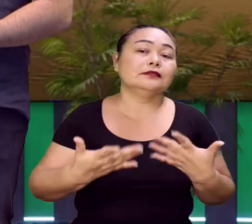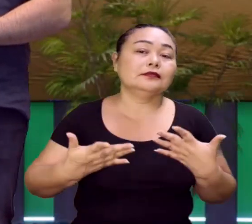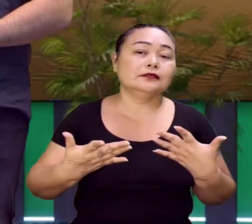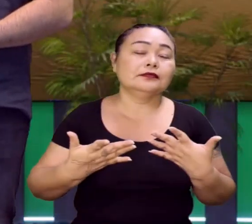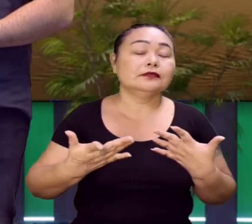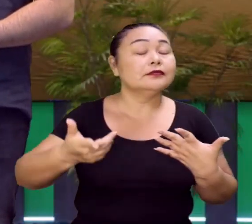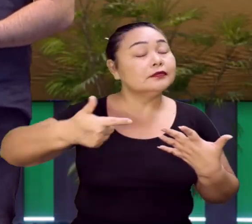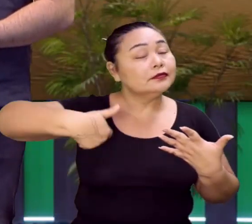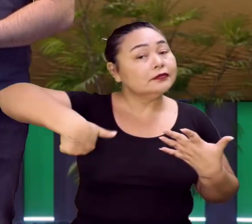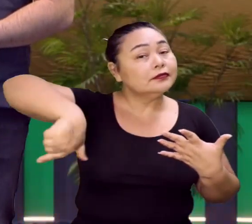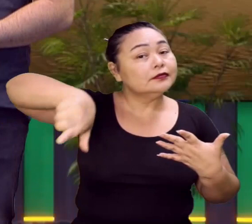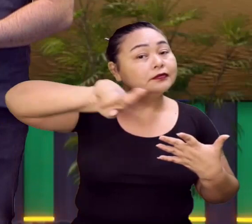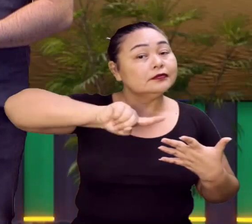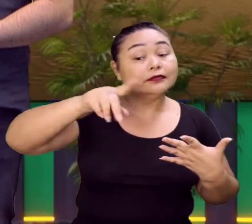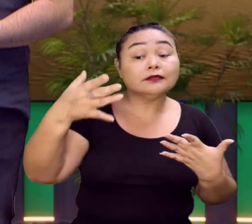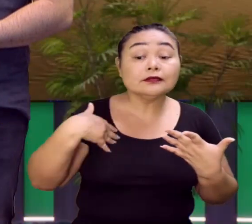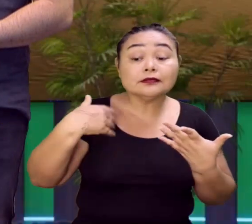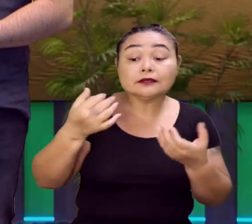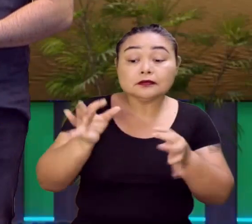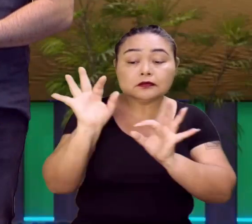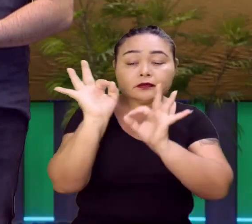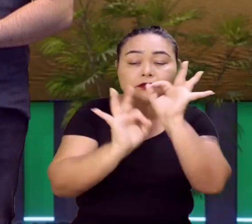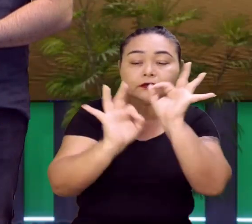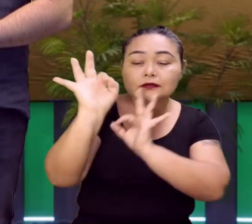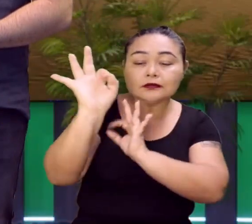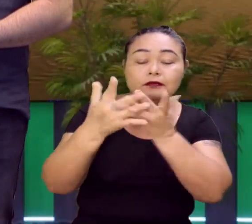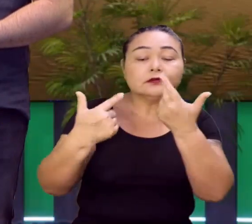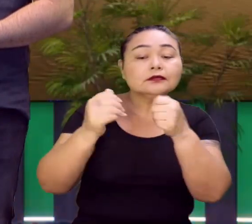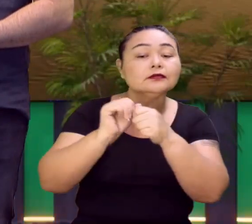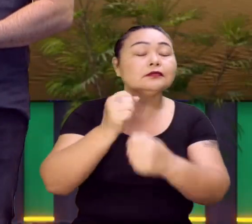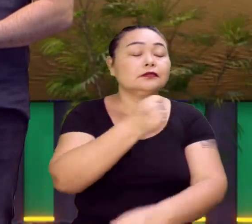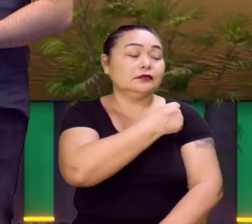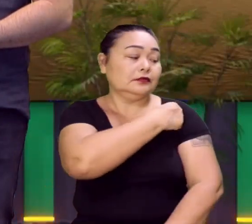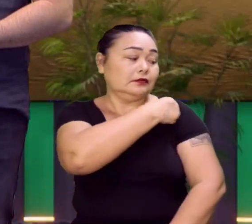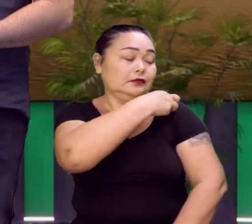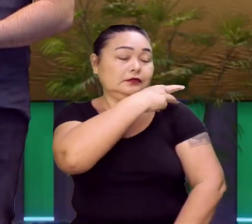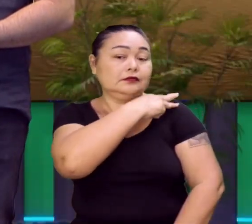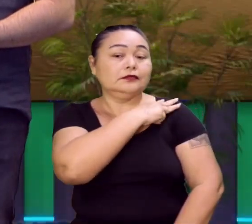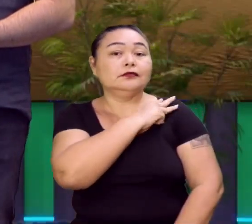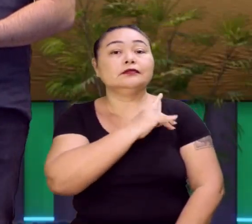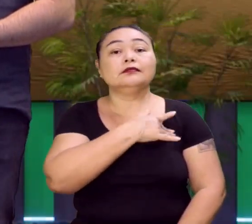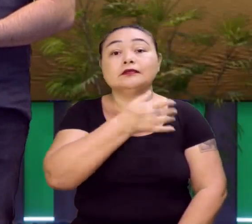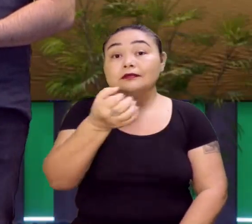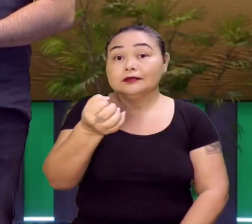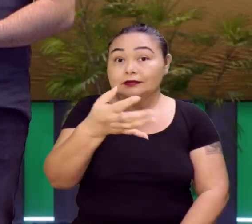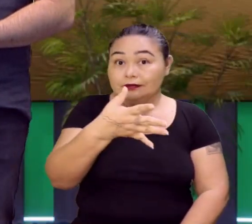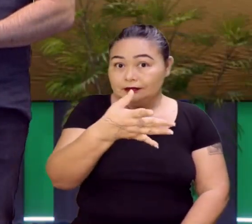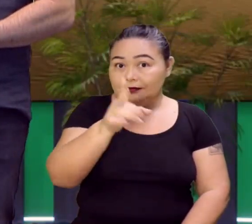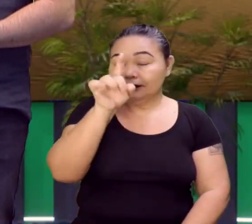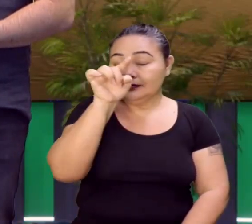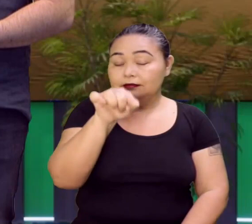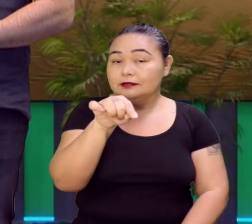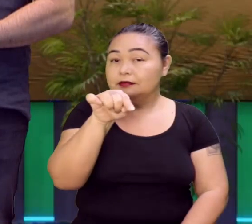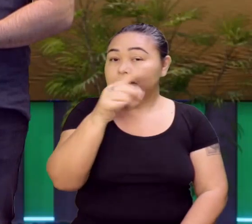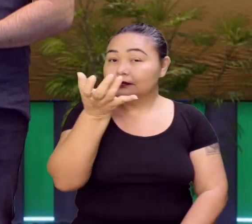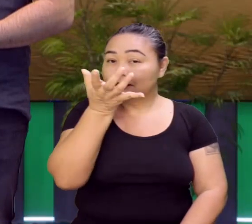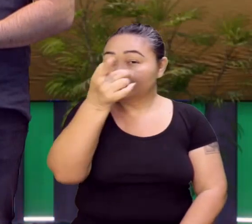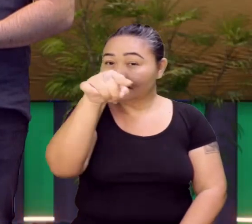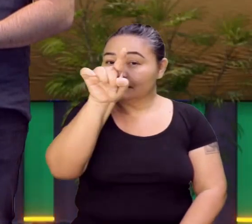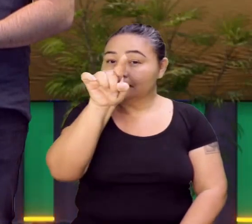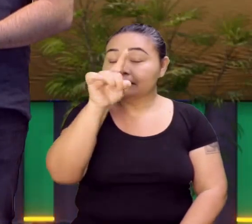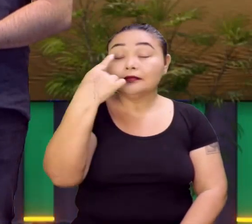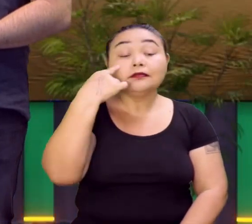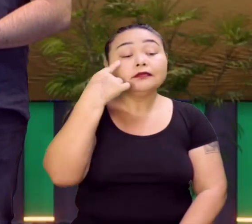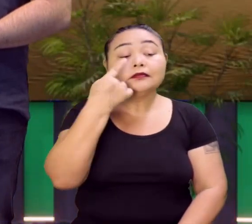realmente, estamos aí nessa nova roupagem, né, de ensino médio e, obviamente, a gente quer que você realmente tenha